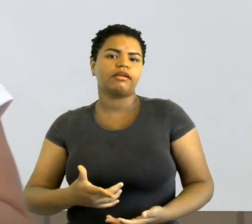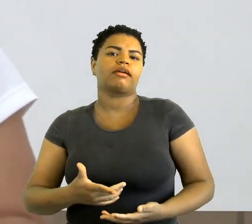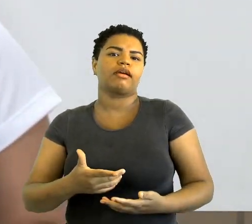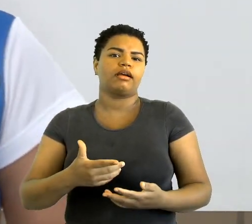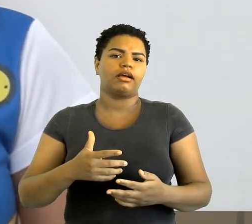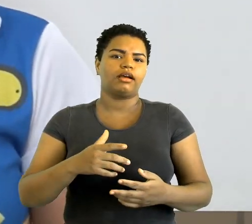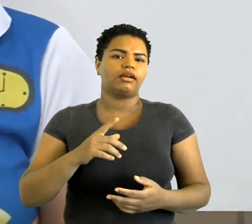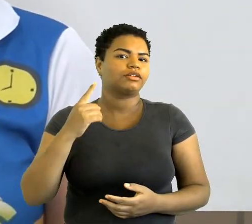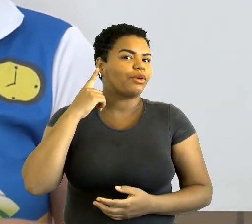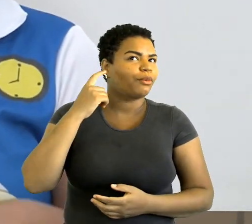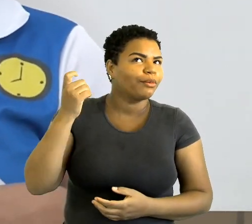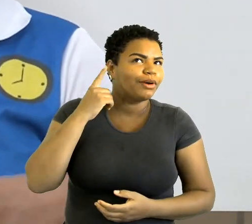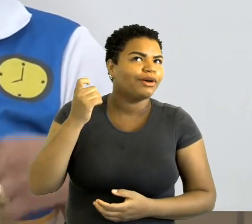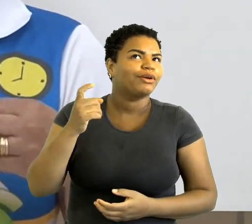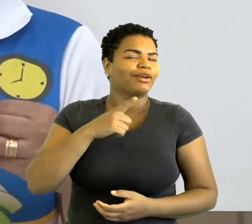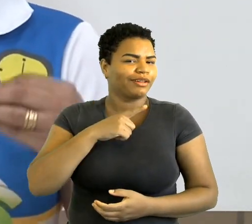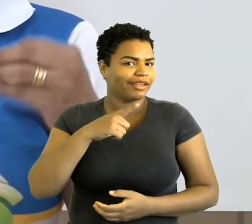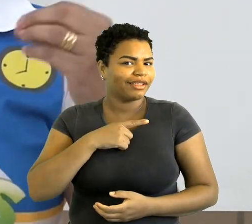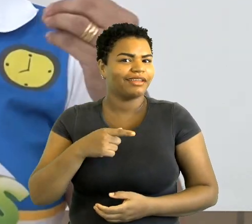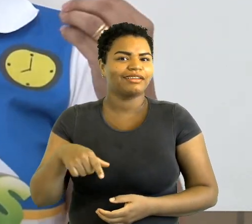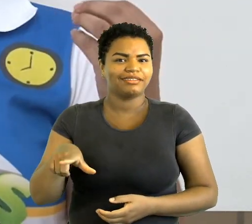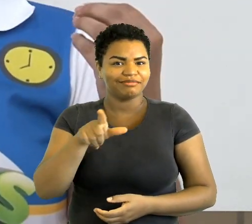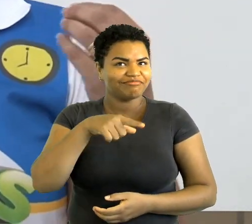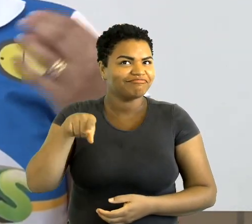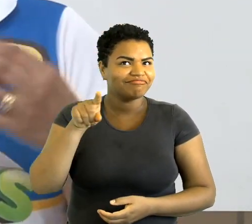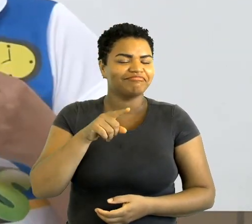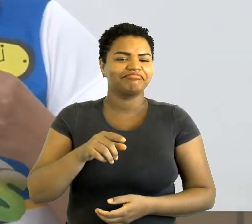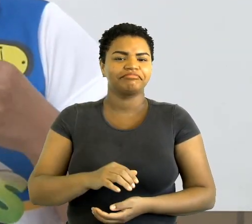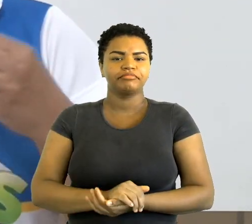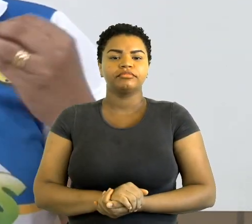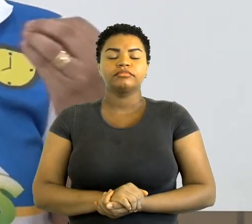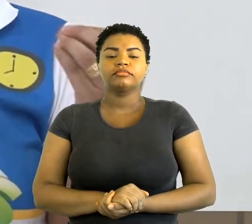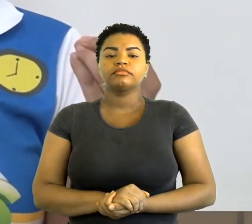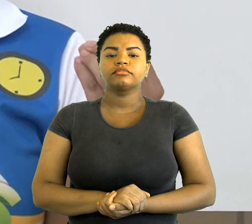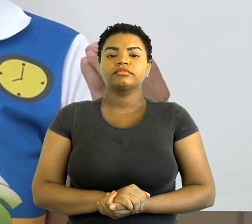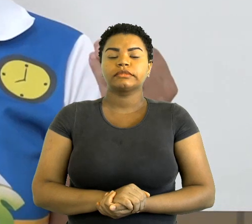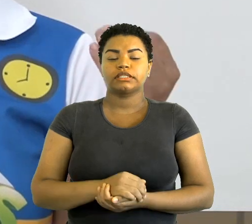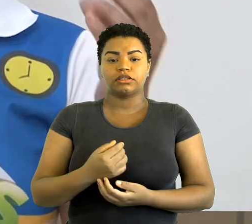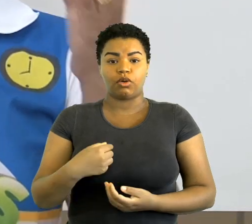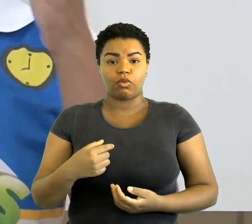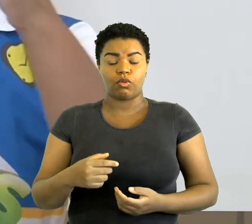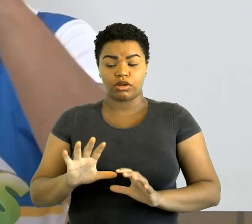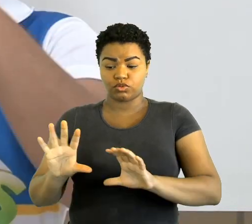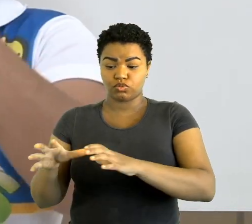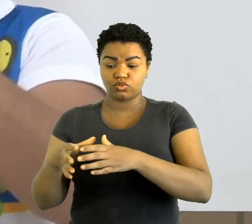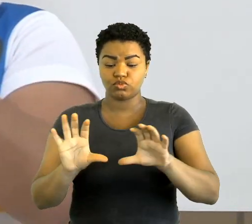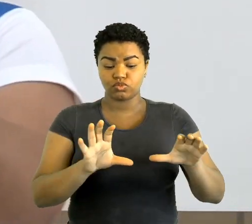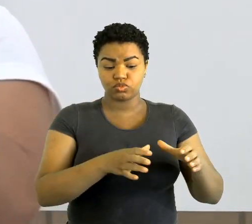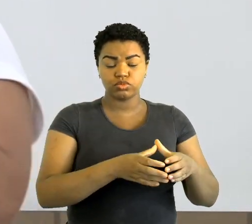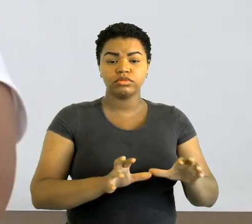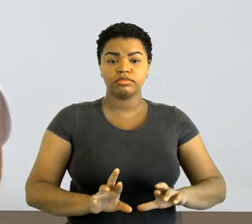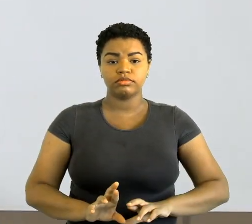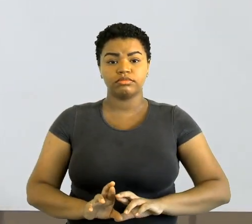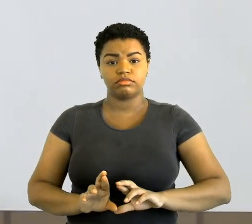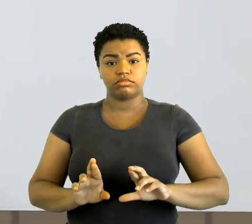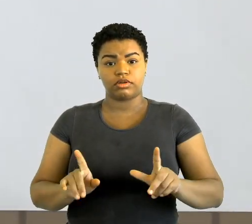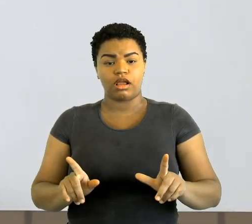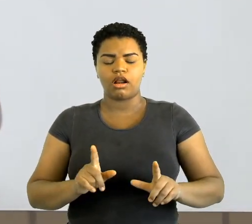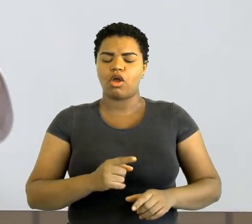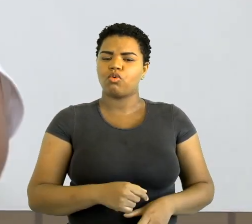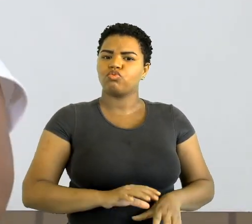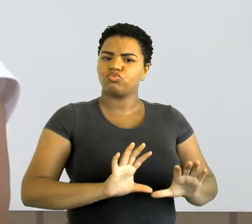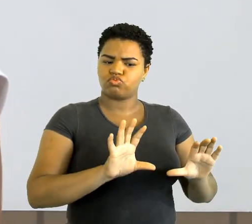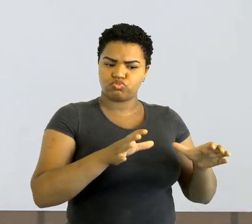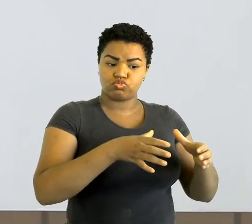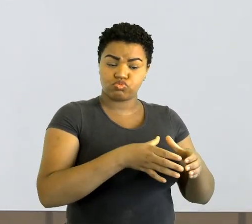zunindo por aí. Então, essas duas diferenciações de animais, nós vamos definir como